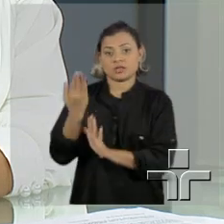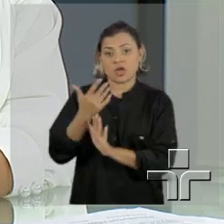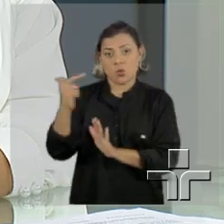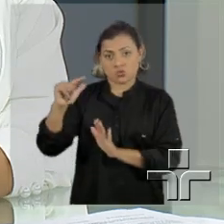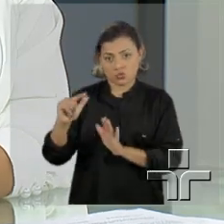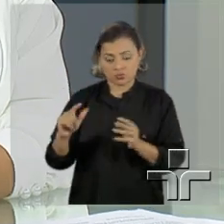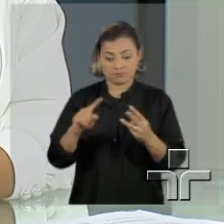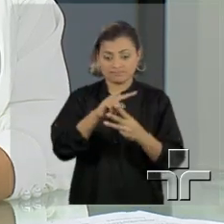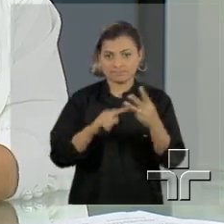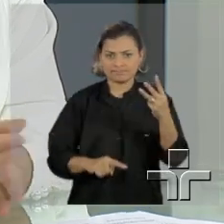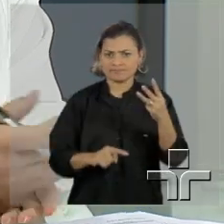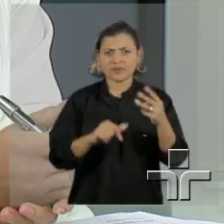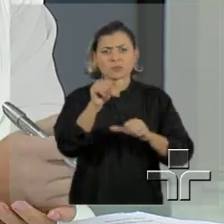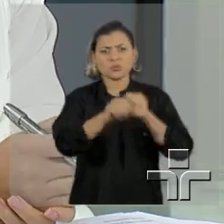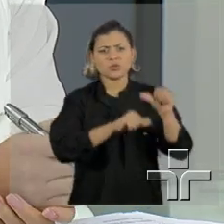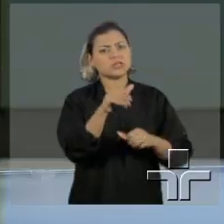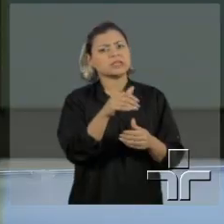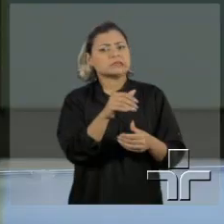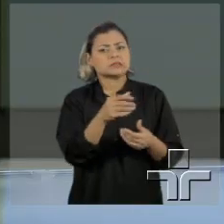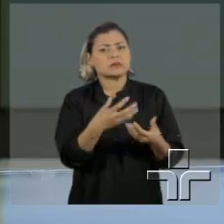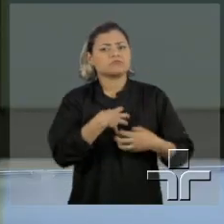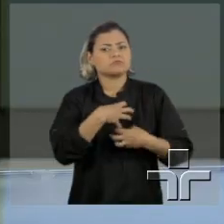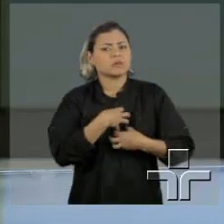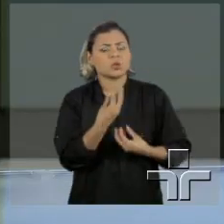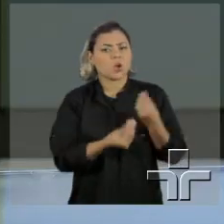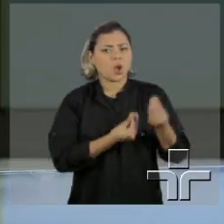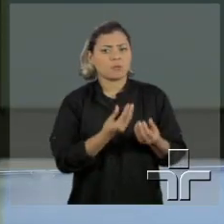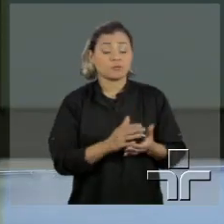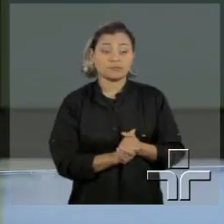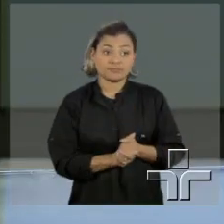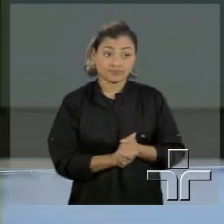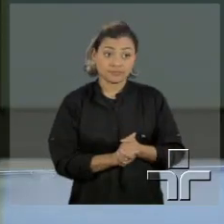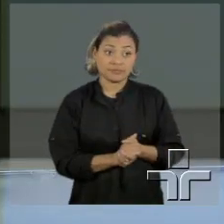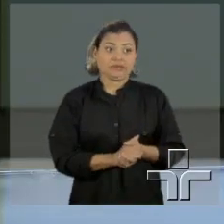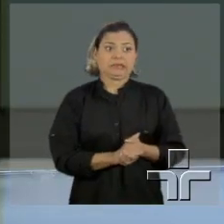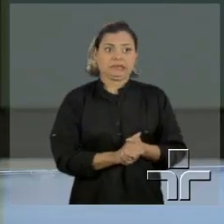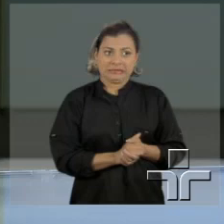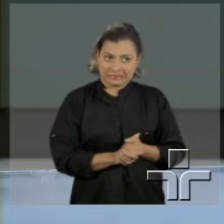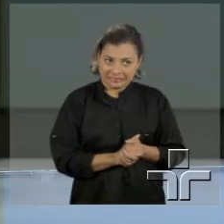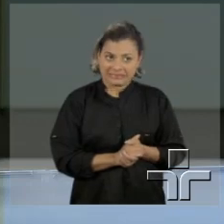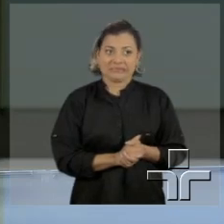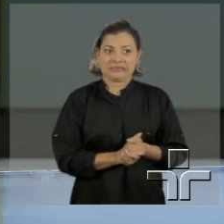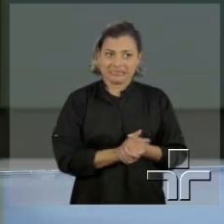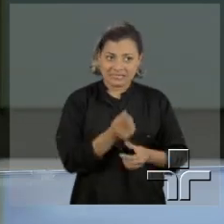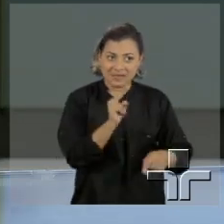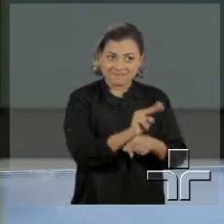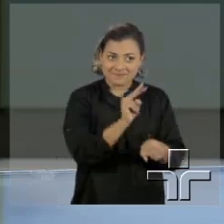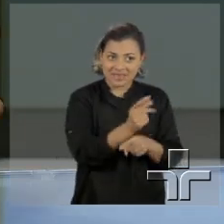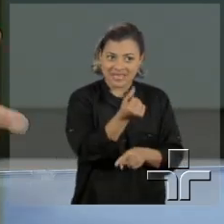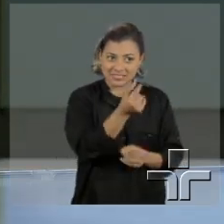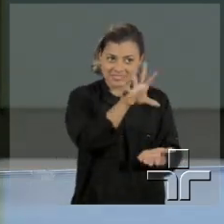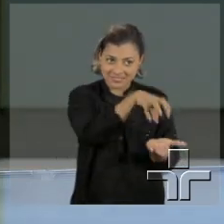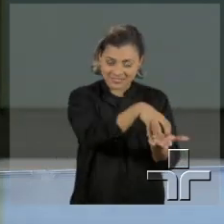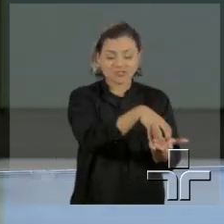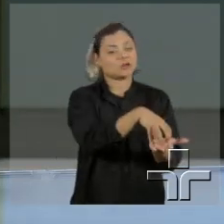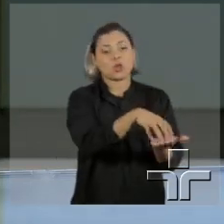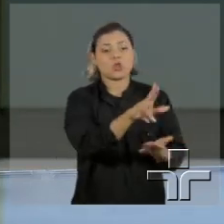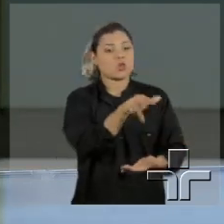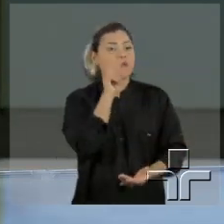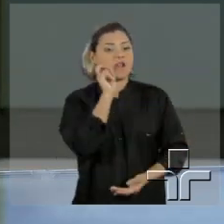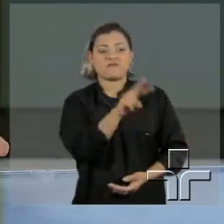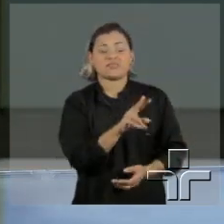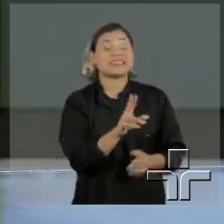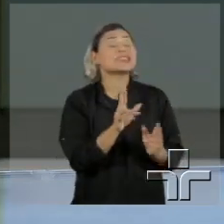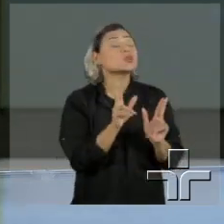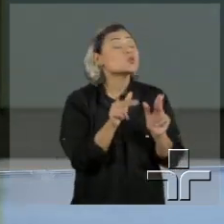3 possíveis transformações? Primeiro, ligar a Casa Civil, eu nunca vi em nenhum lugar do mundo, em nenhuma democracia, em nenhum